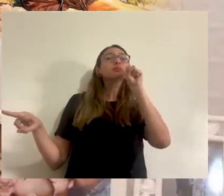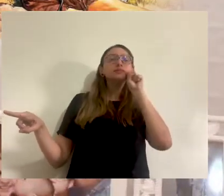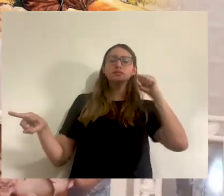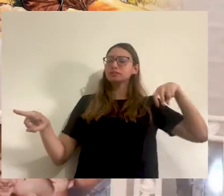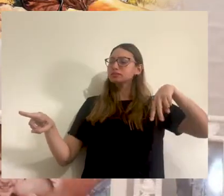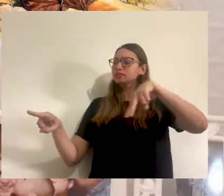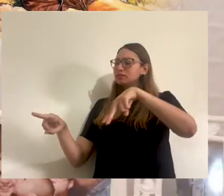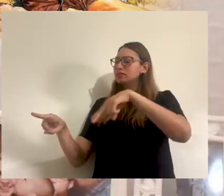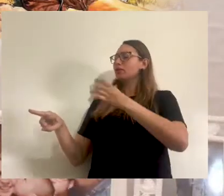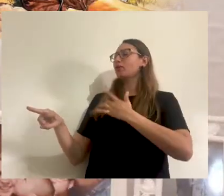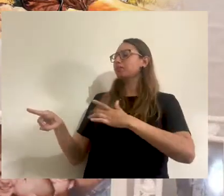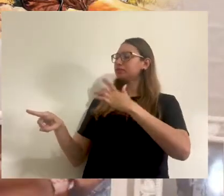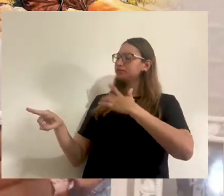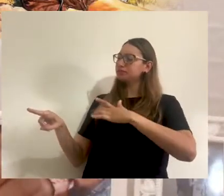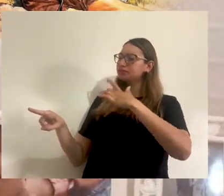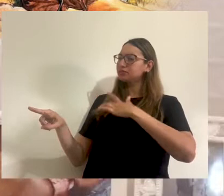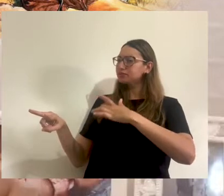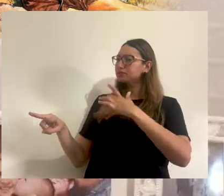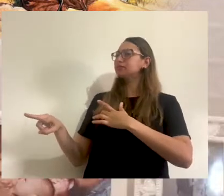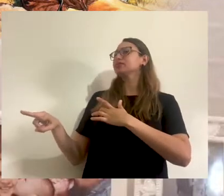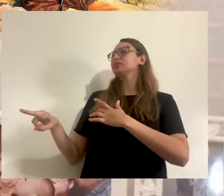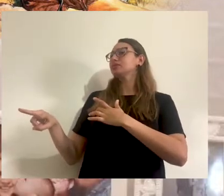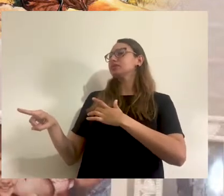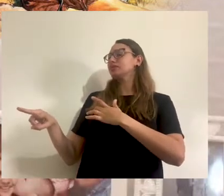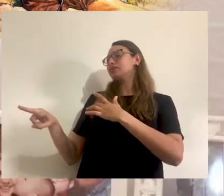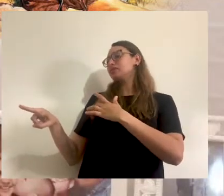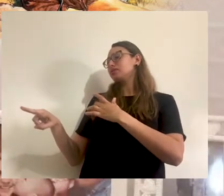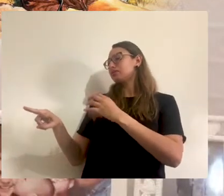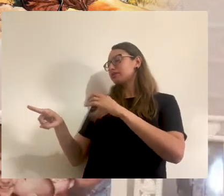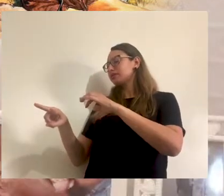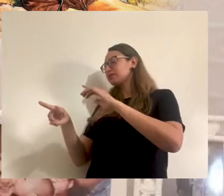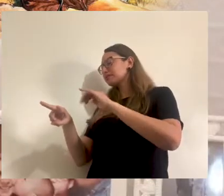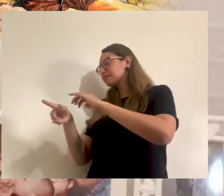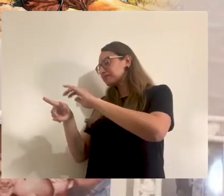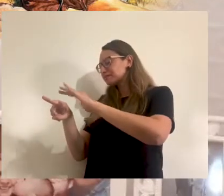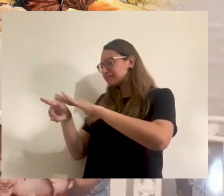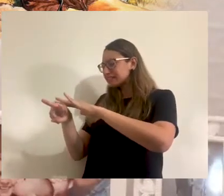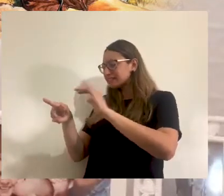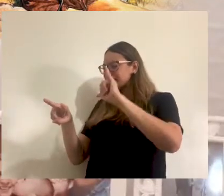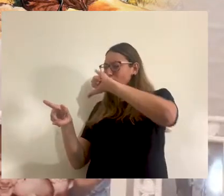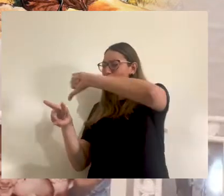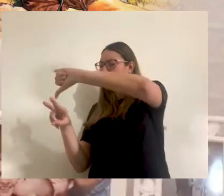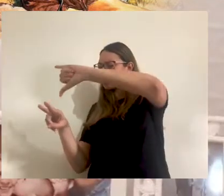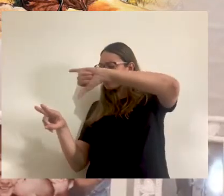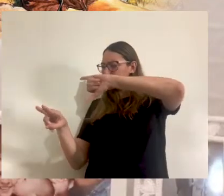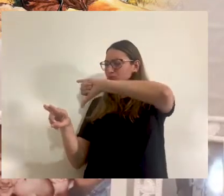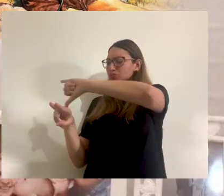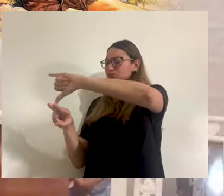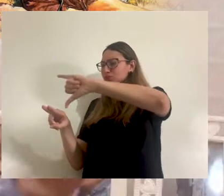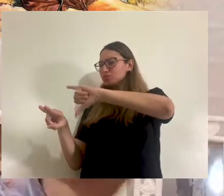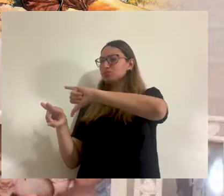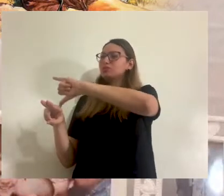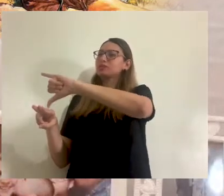compaixão, pegou no braço, pegou óleo e colocou sobre suas feridas, limpou as suas feridas, colocou aquele